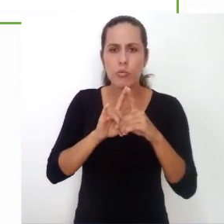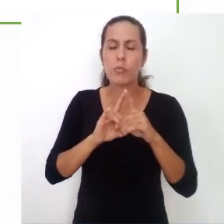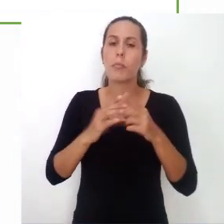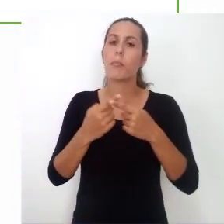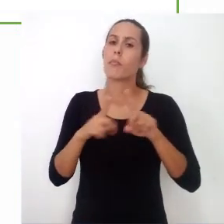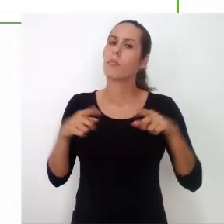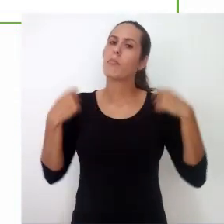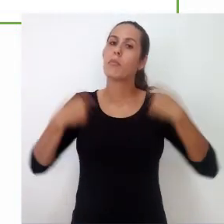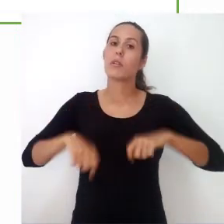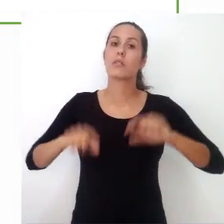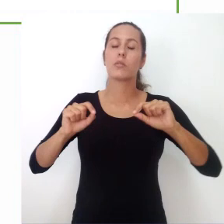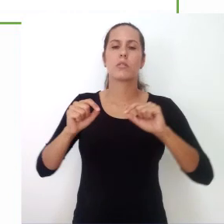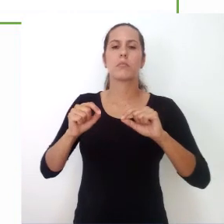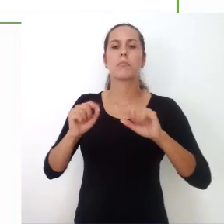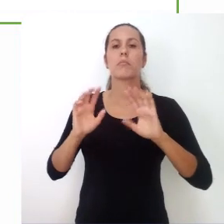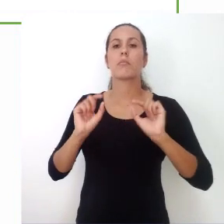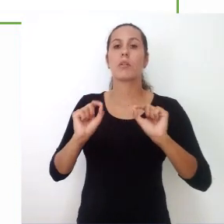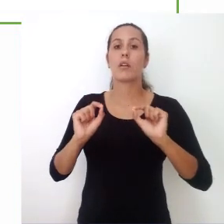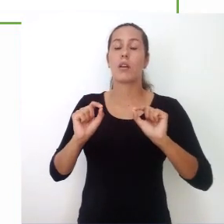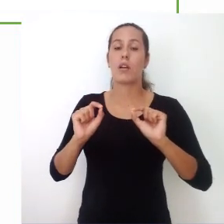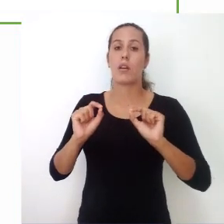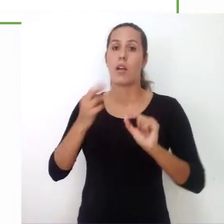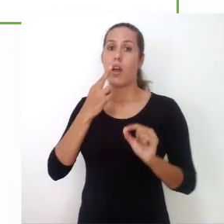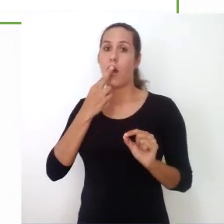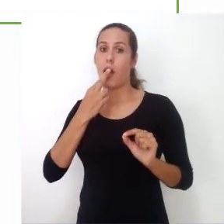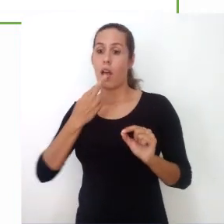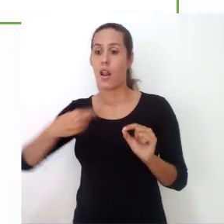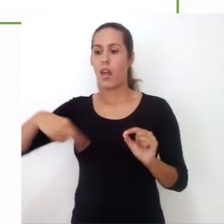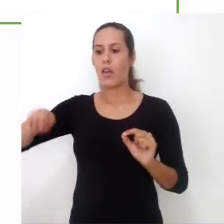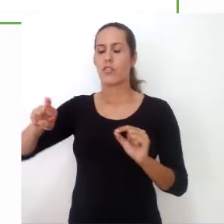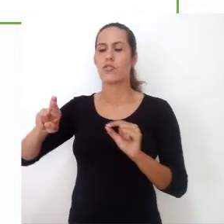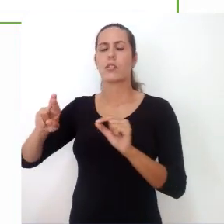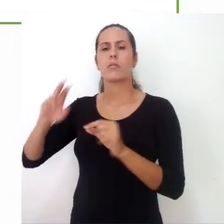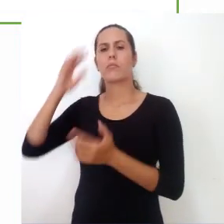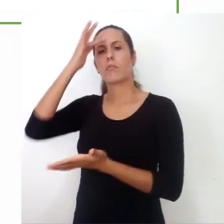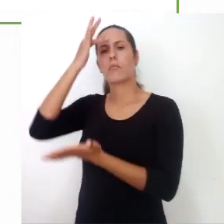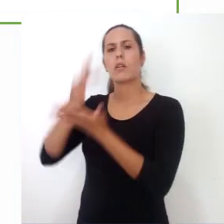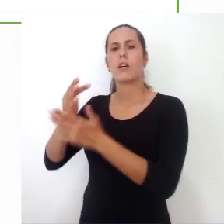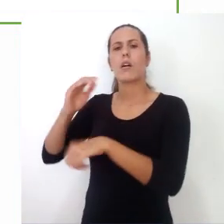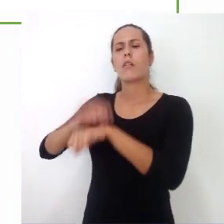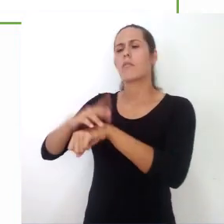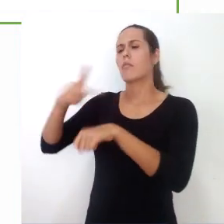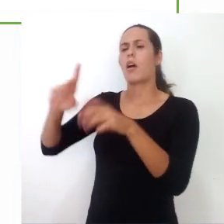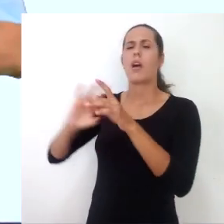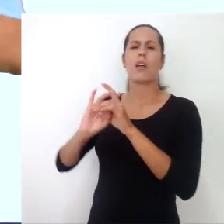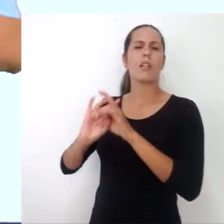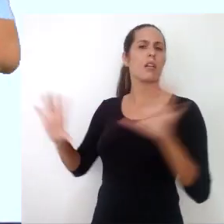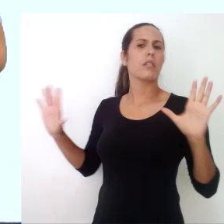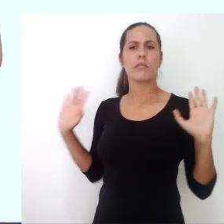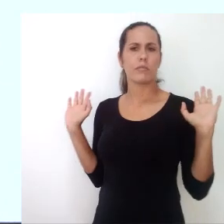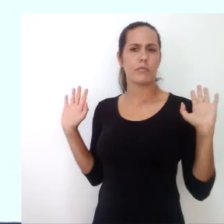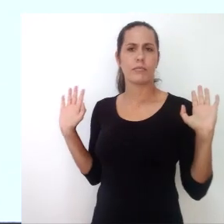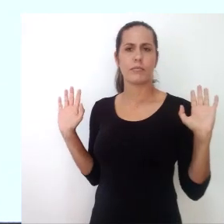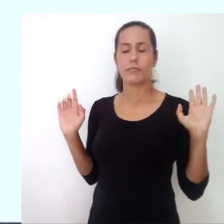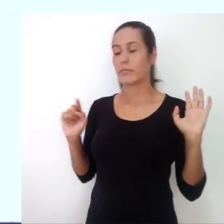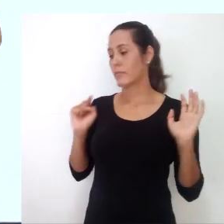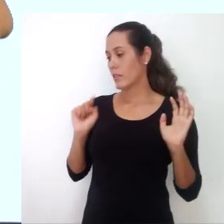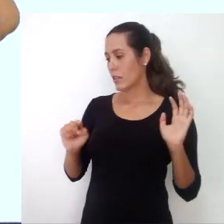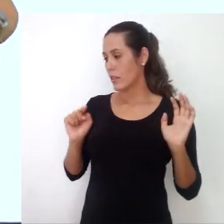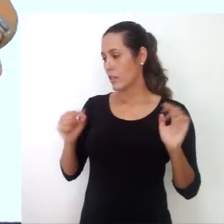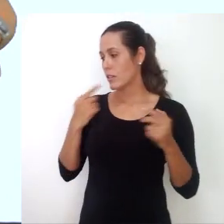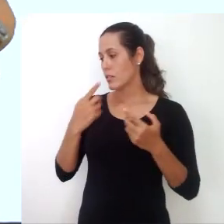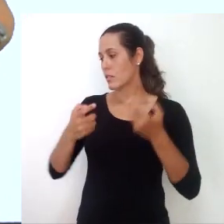como ignorar o livre exercício da crença de cada cidadão. Vejam só aqui, justamente isso